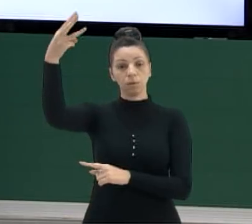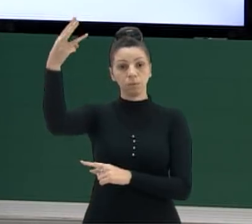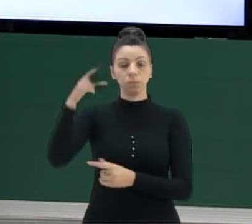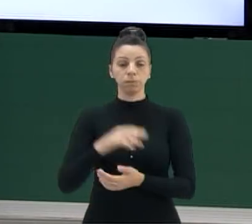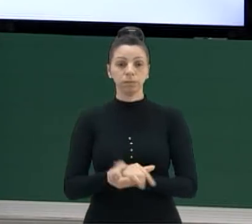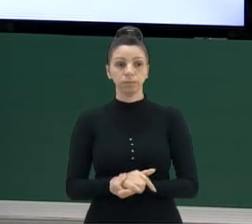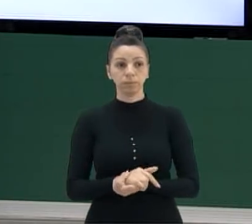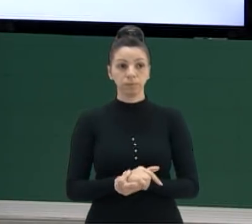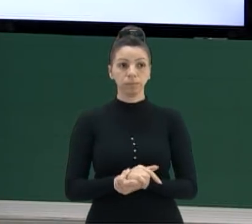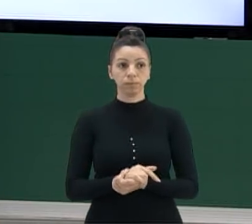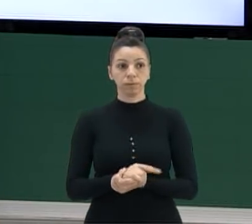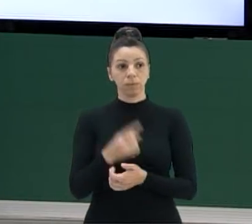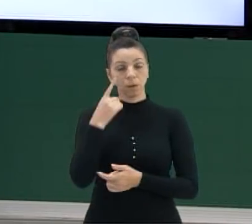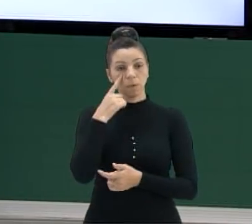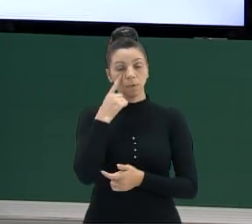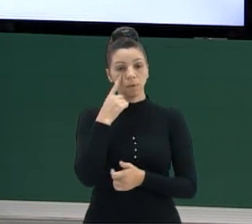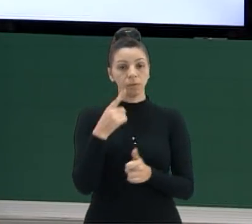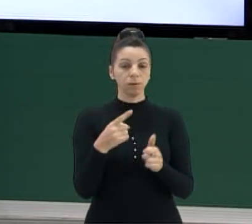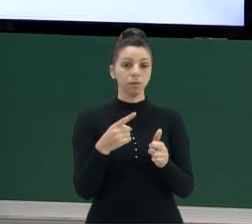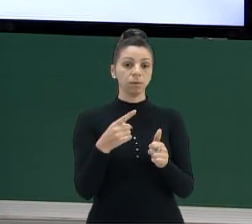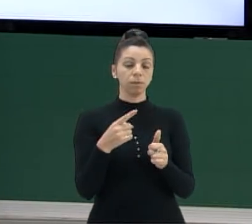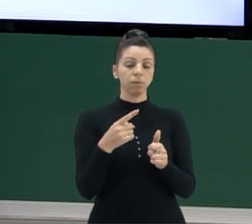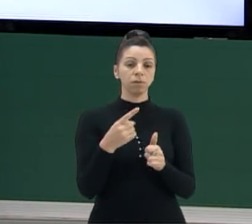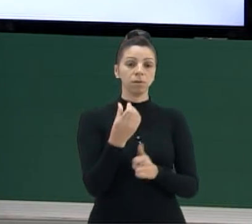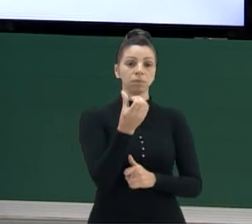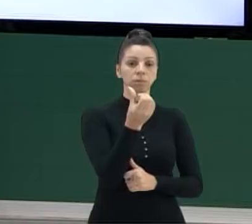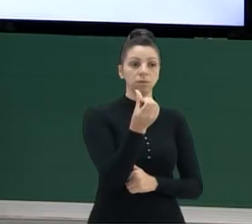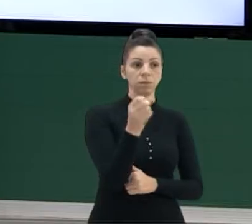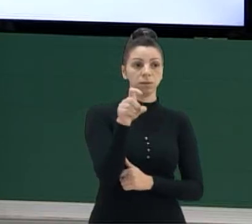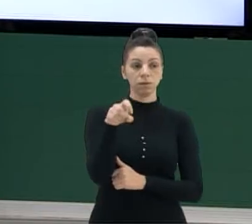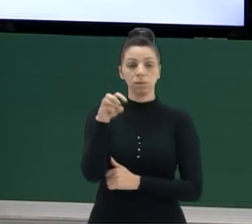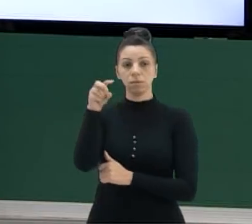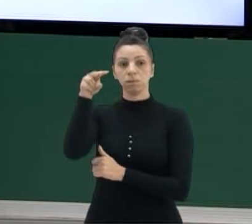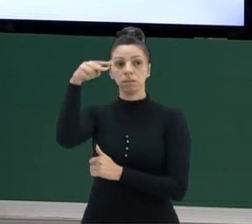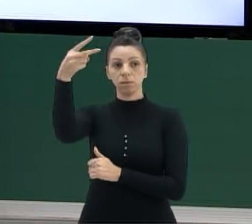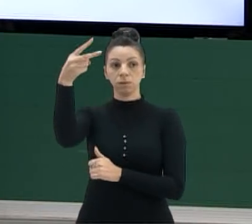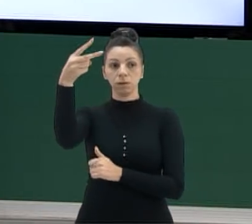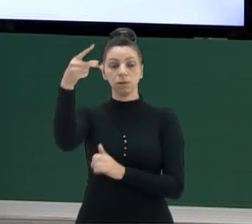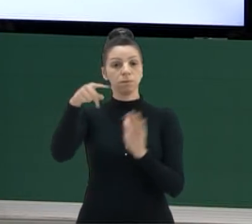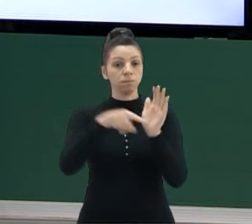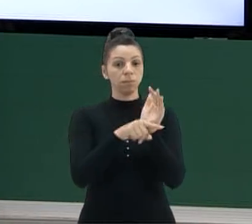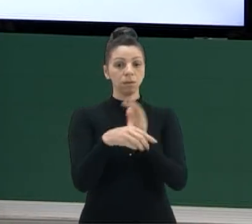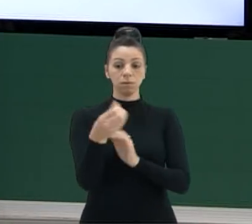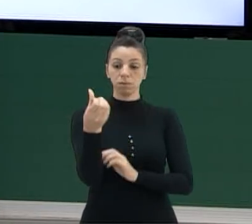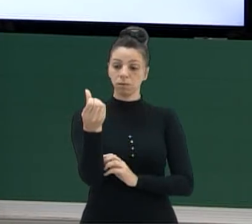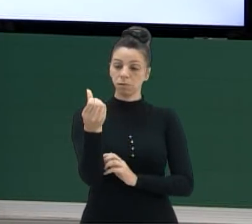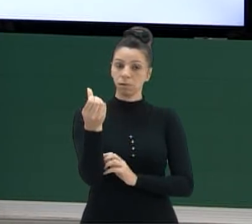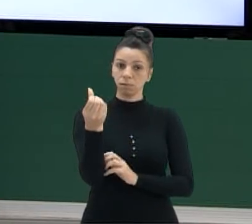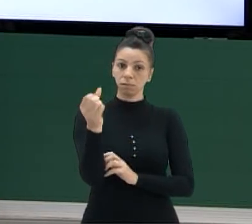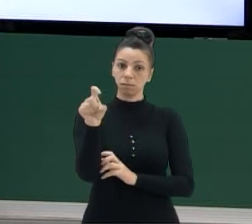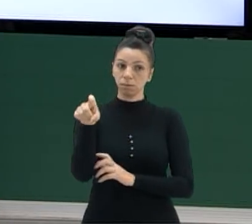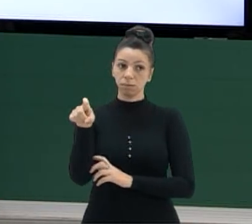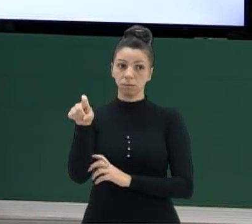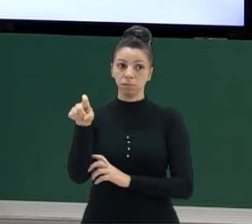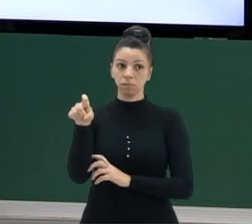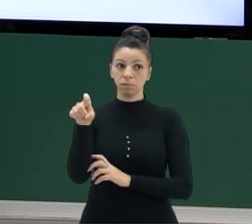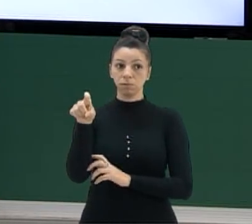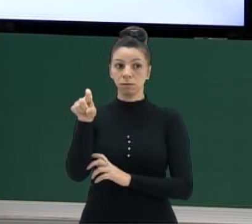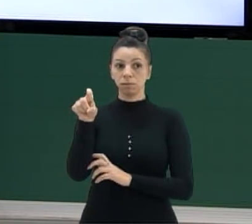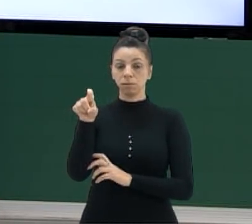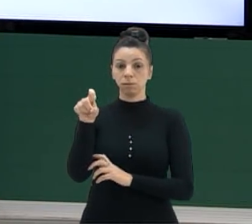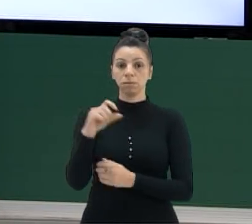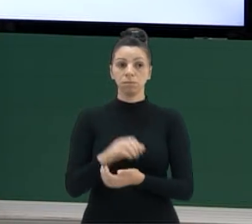quadrado menos 6x, que também não está, não é ao quadrado, não são semelhantes, então o que eu fiz? Só